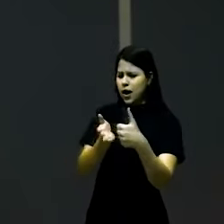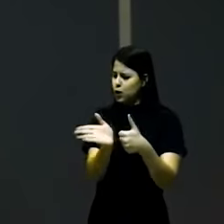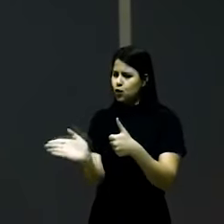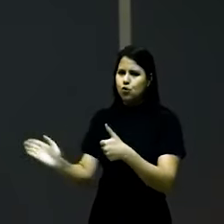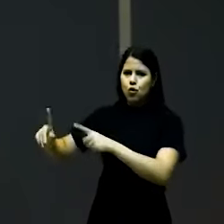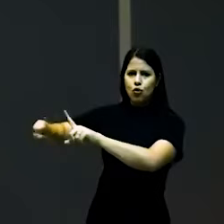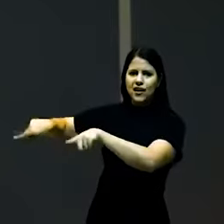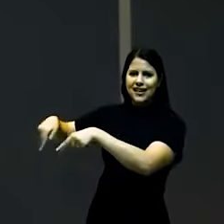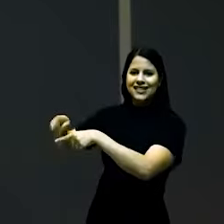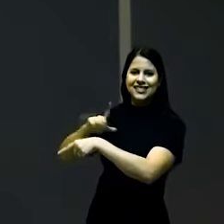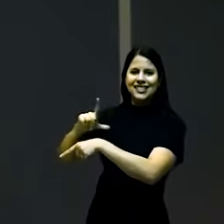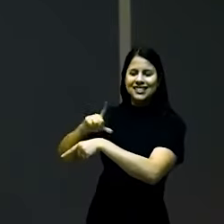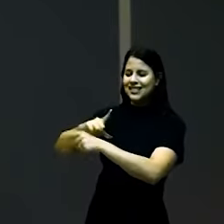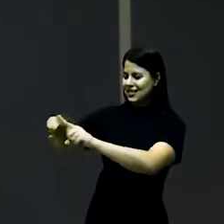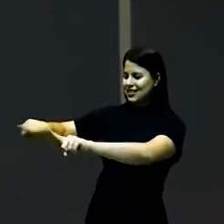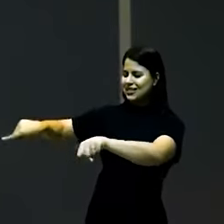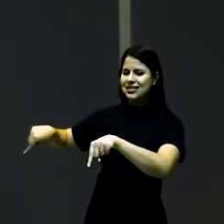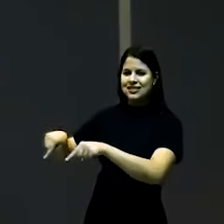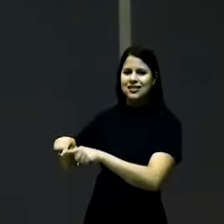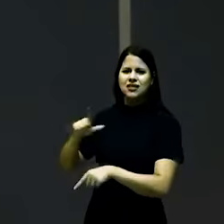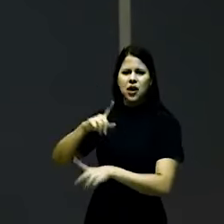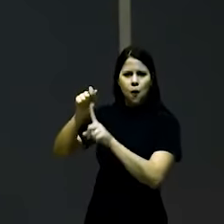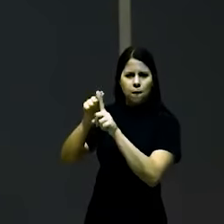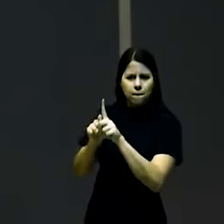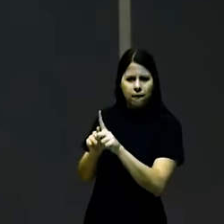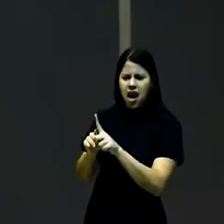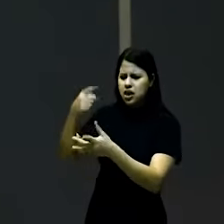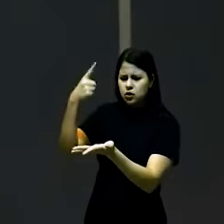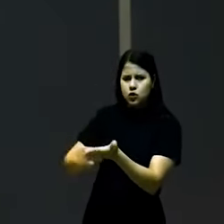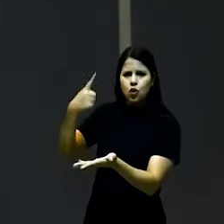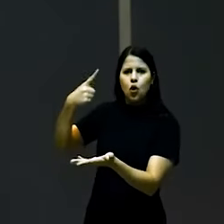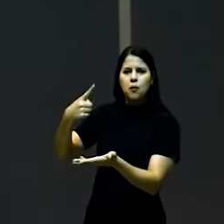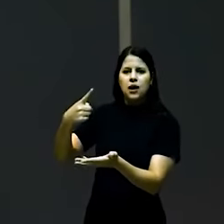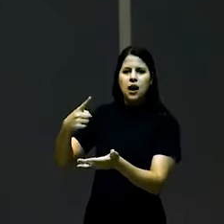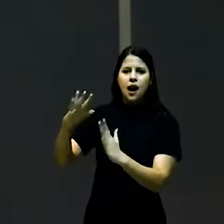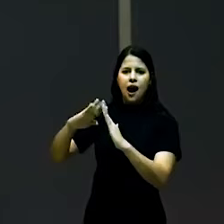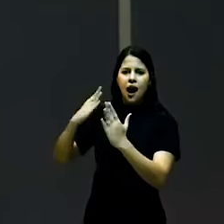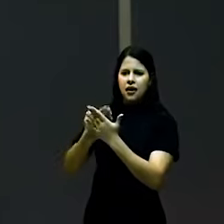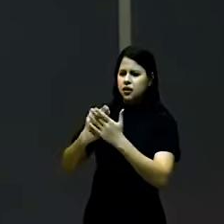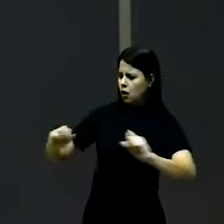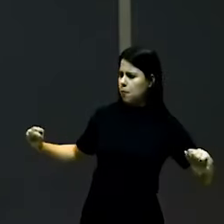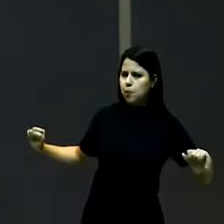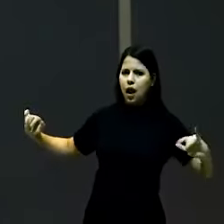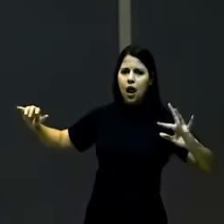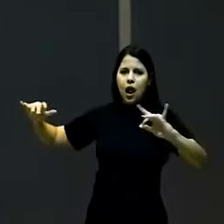igreja. Era um determinado mês do ano e todas as escolas se